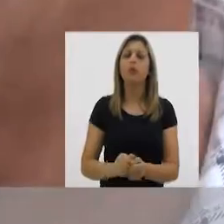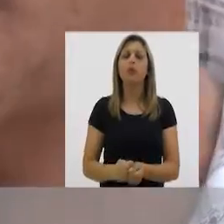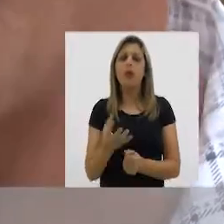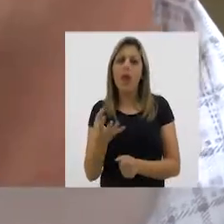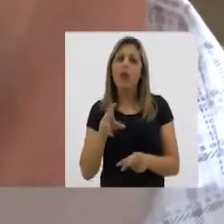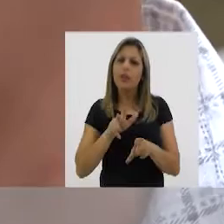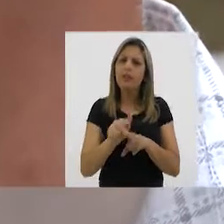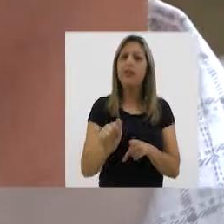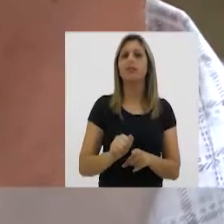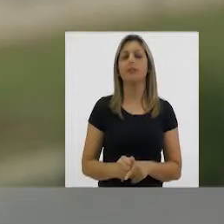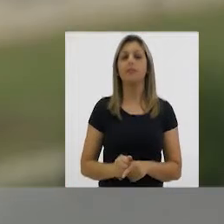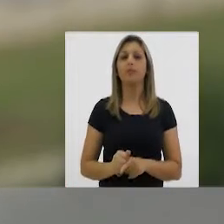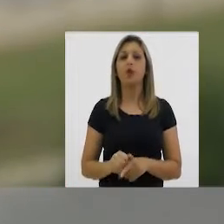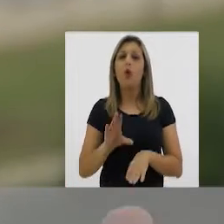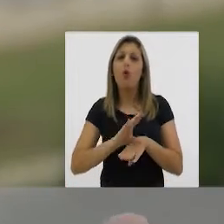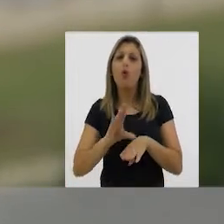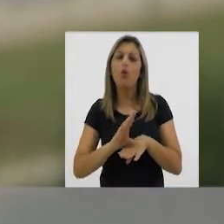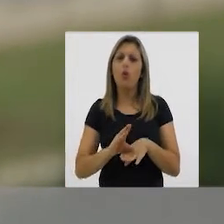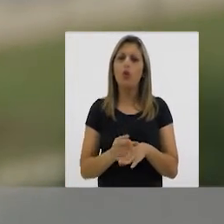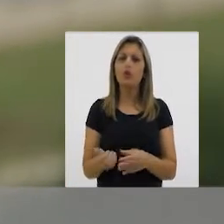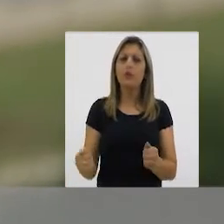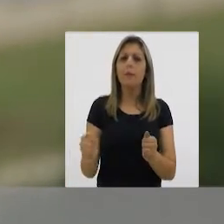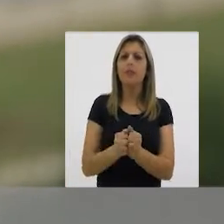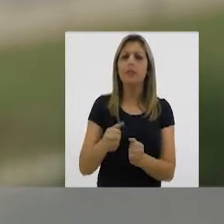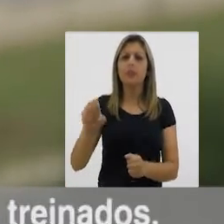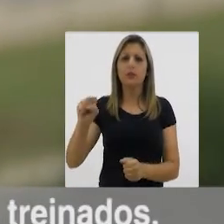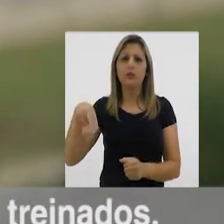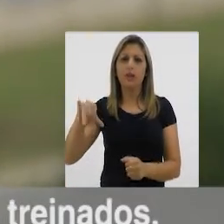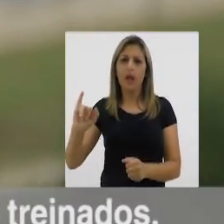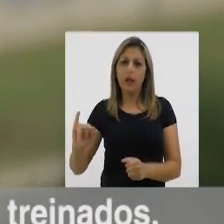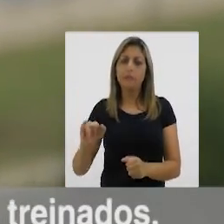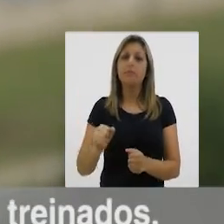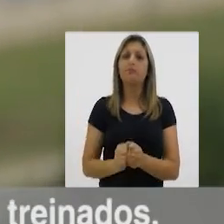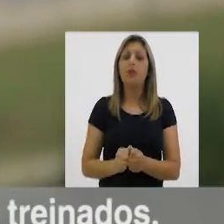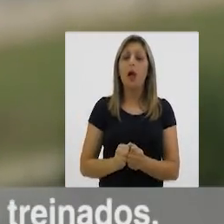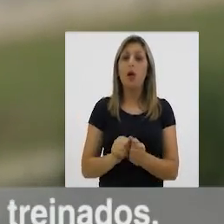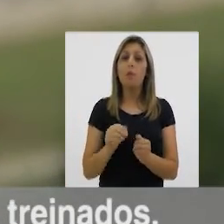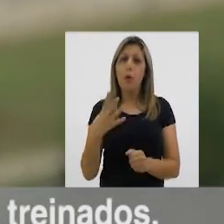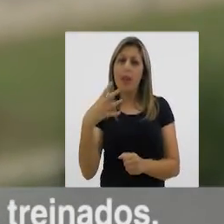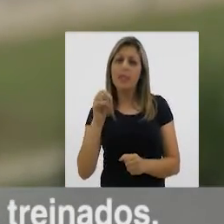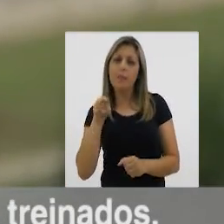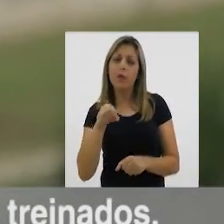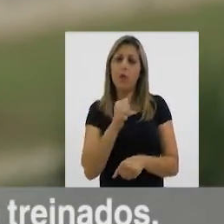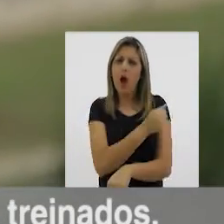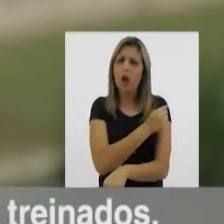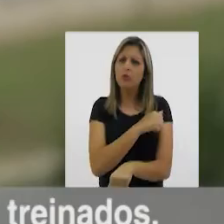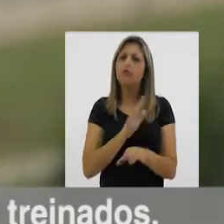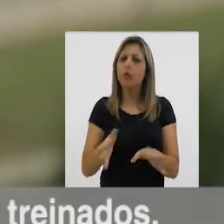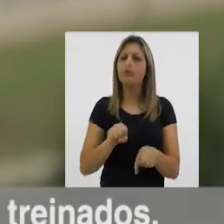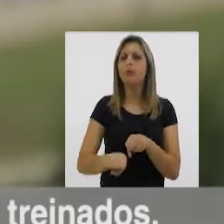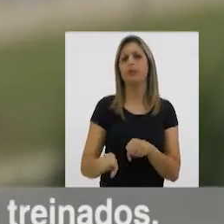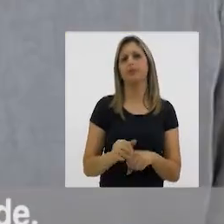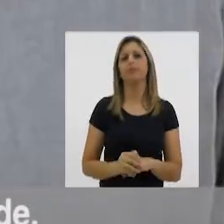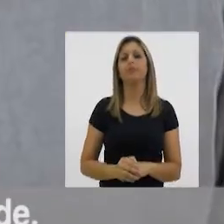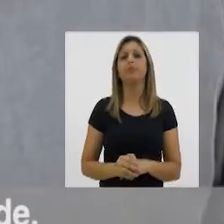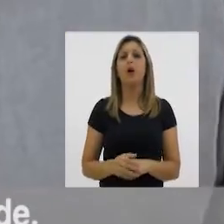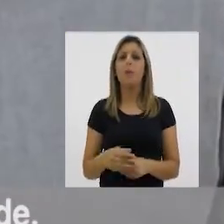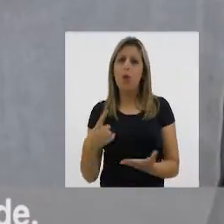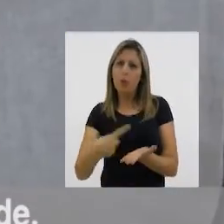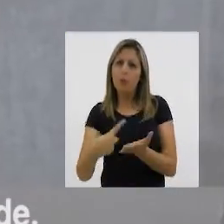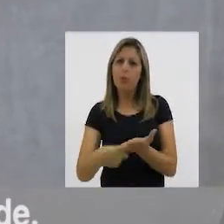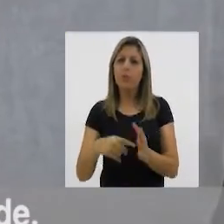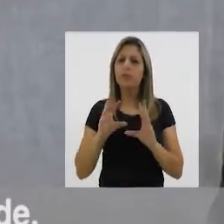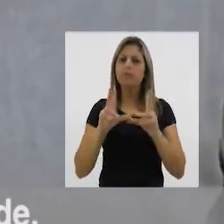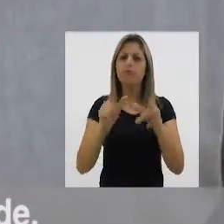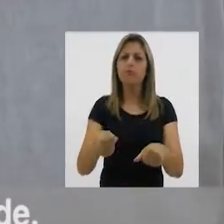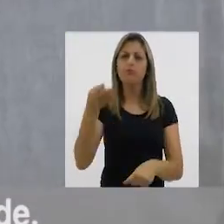dele. Eu espero que ele vença. Nos nossos cursos profissionalizantes, em parceria com o Senai, mais de 40 mil alunos foram treinados. Porque o meu